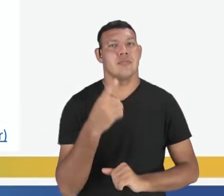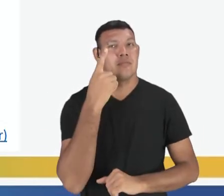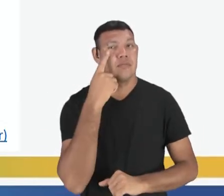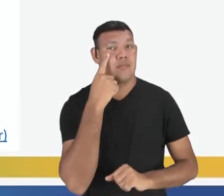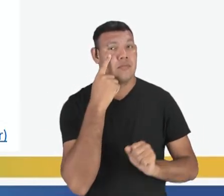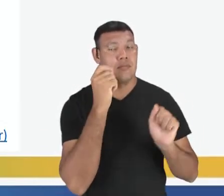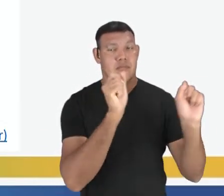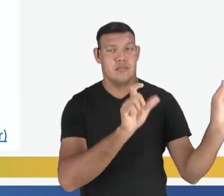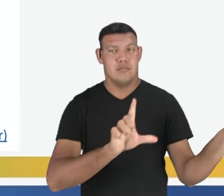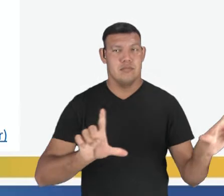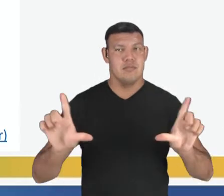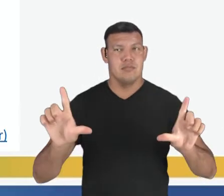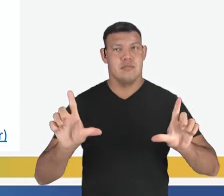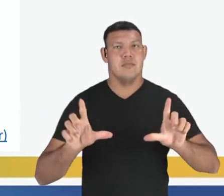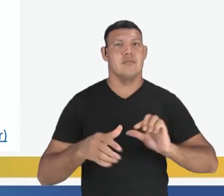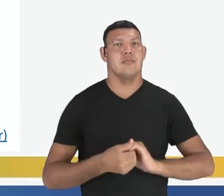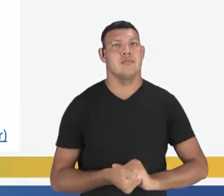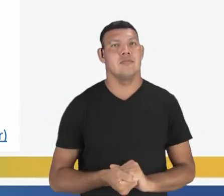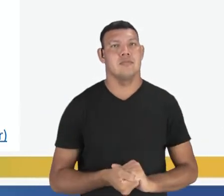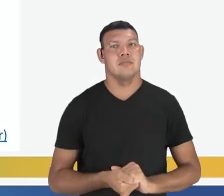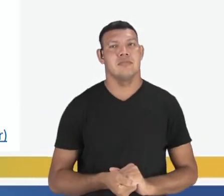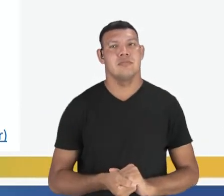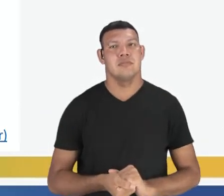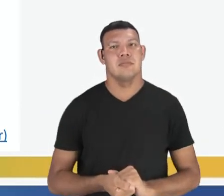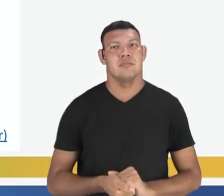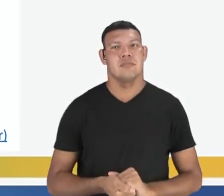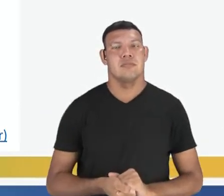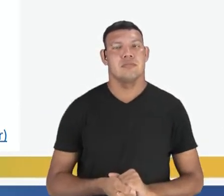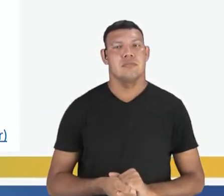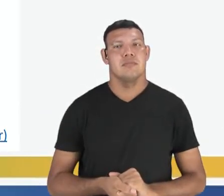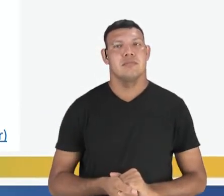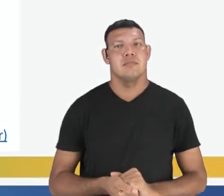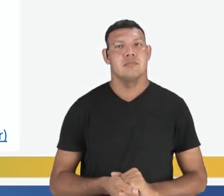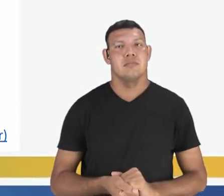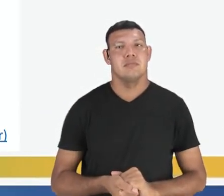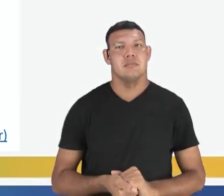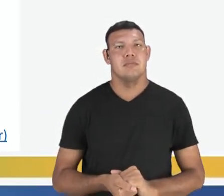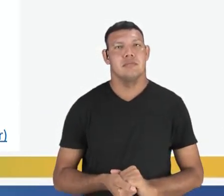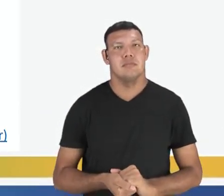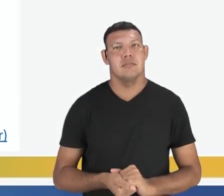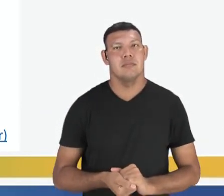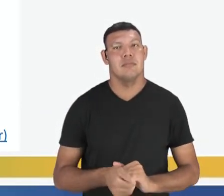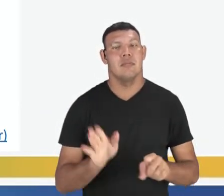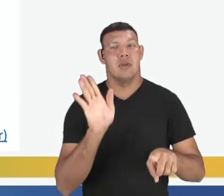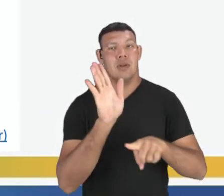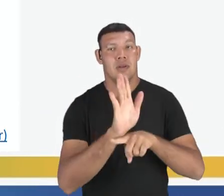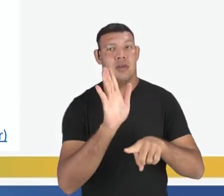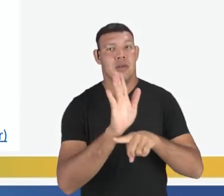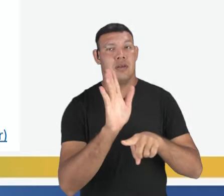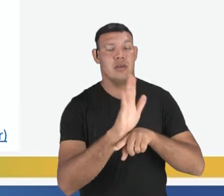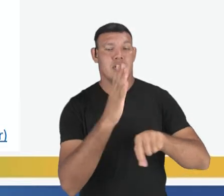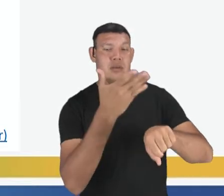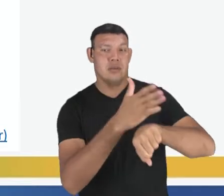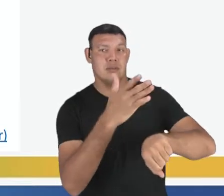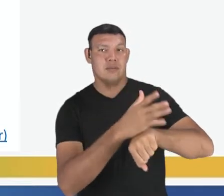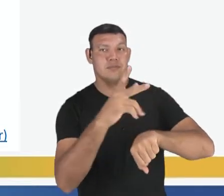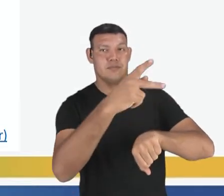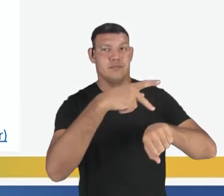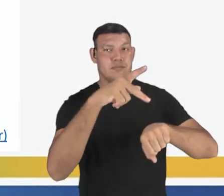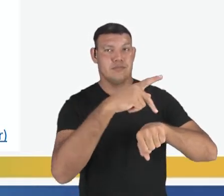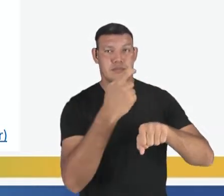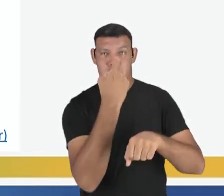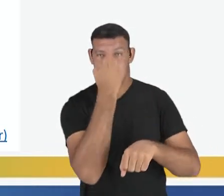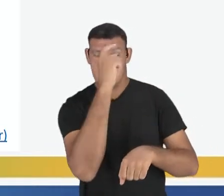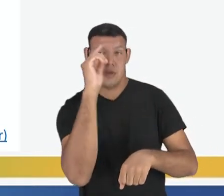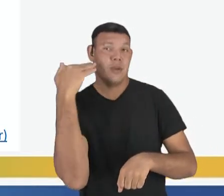para vocês esse quadro aí, total de contribuição dos países participantes para a criação do